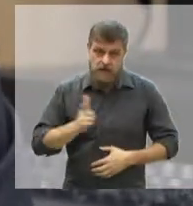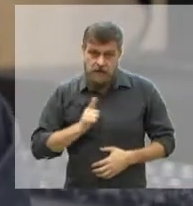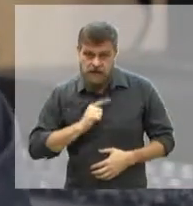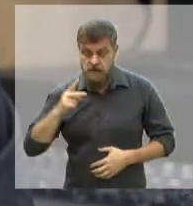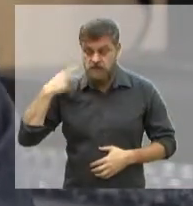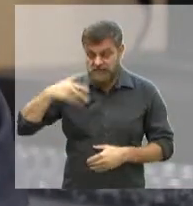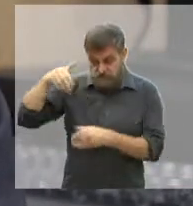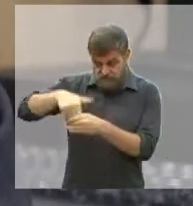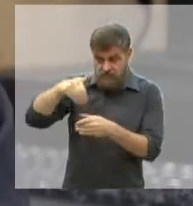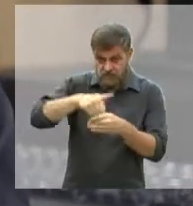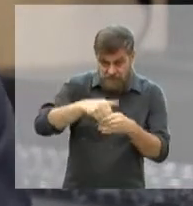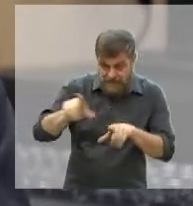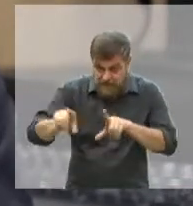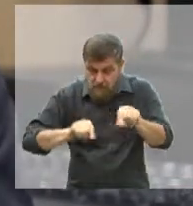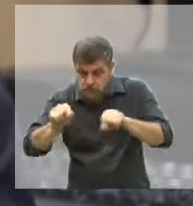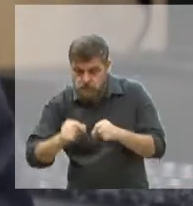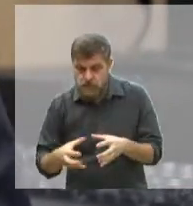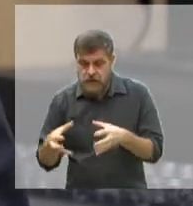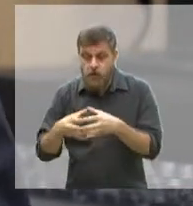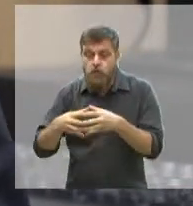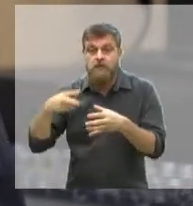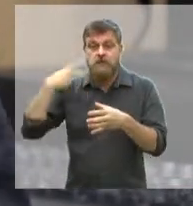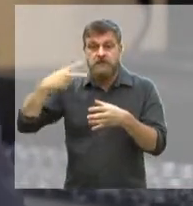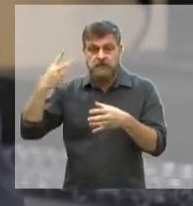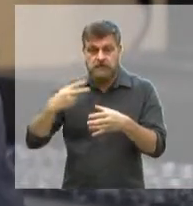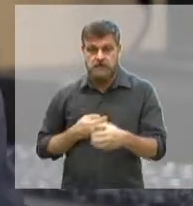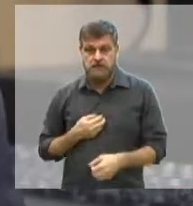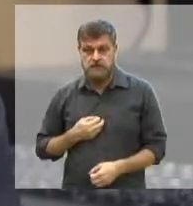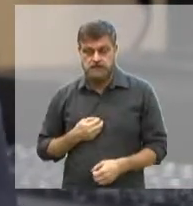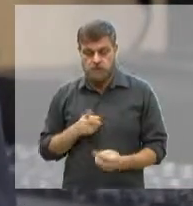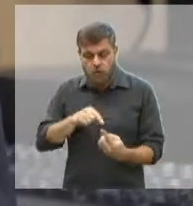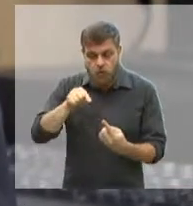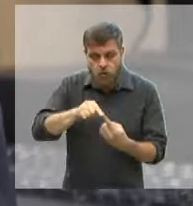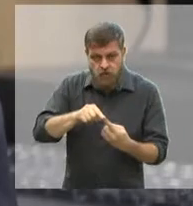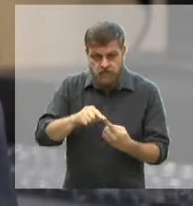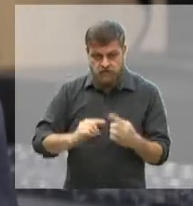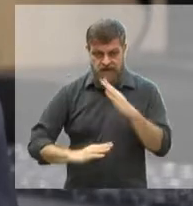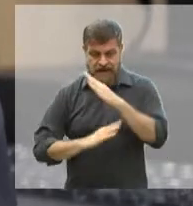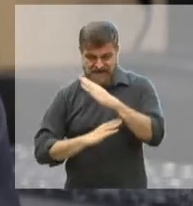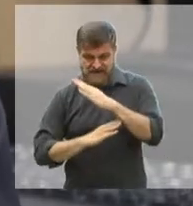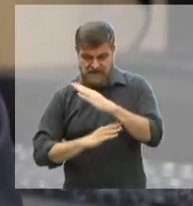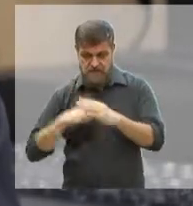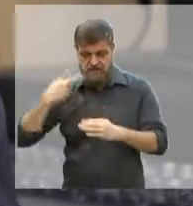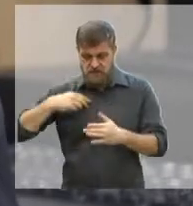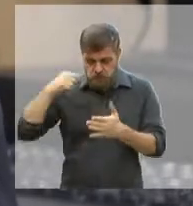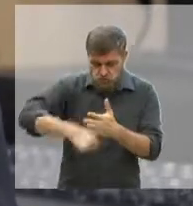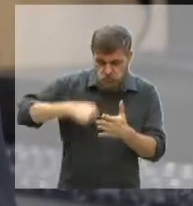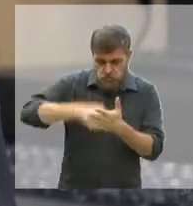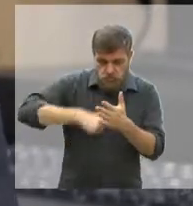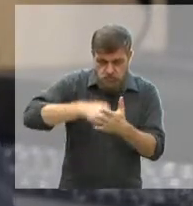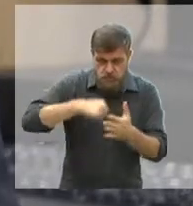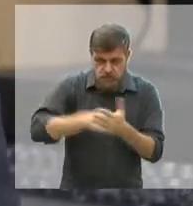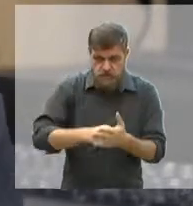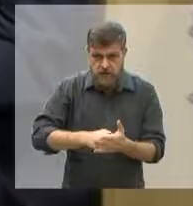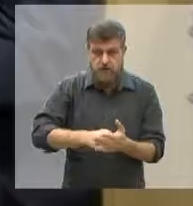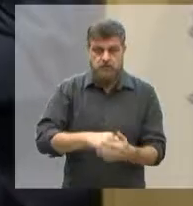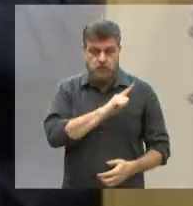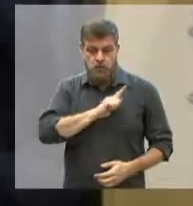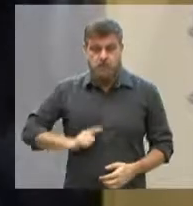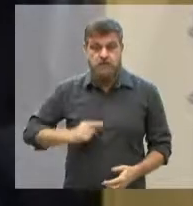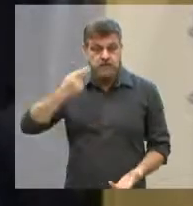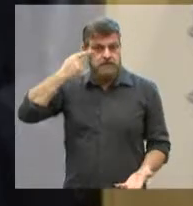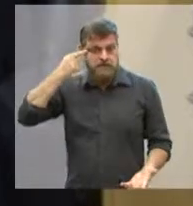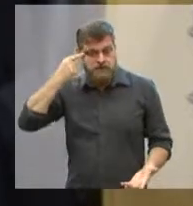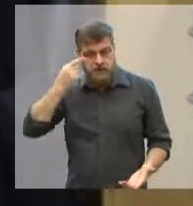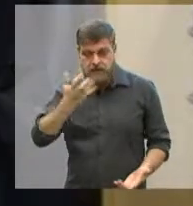demais vereadores, para que a Câmara possa pressionar o governo do estado no sentido de evitar que essa situação se perpetue. E a